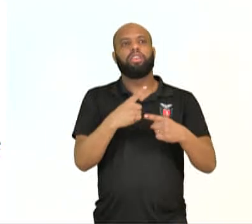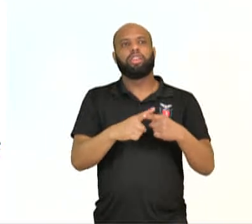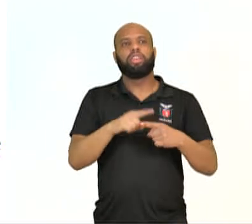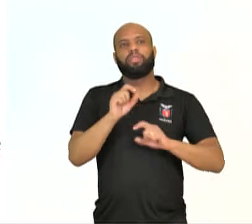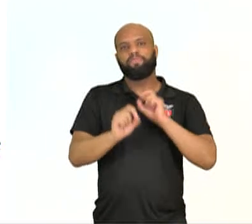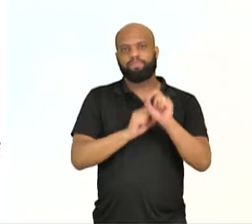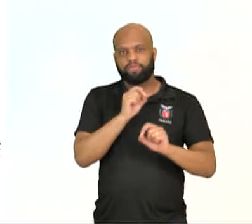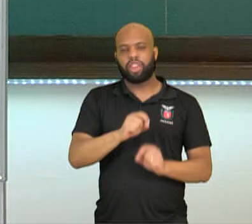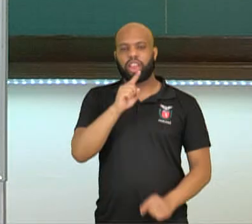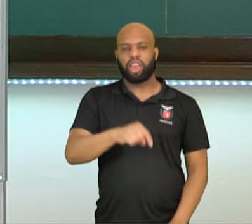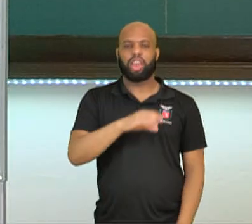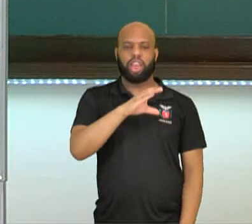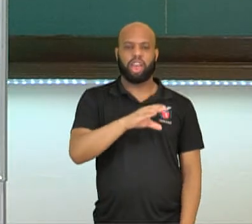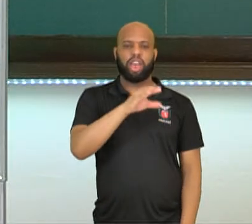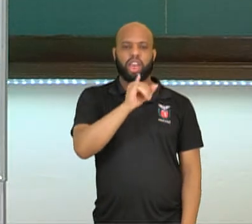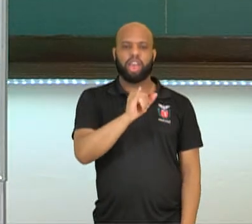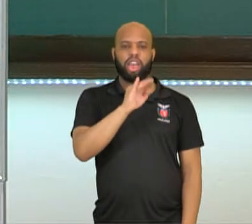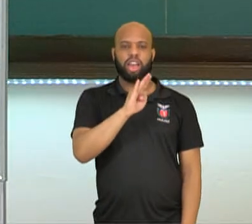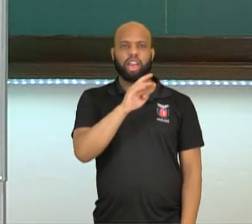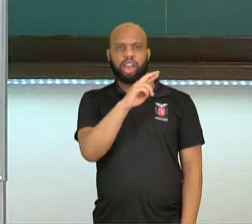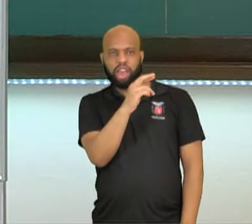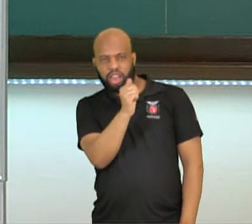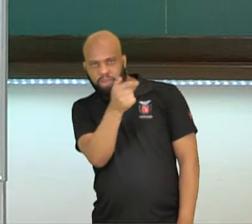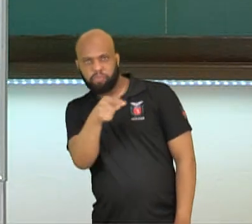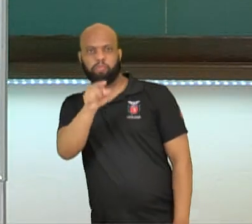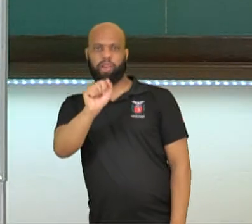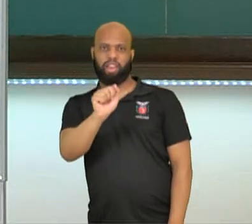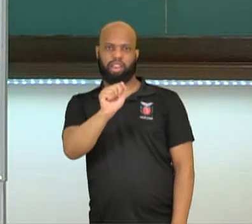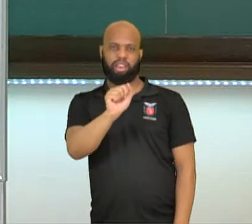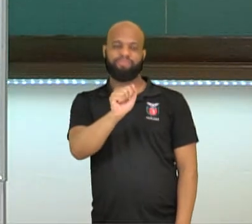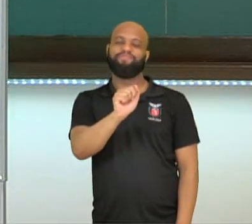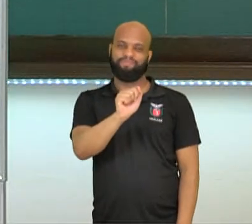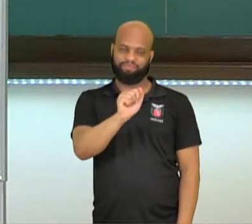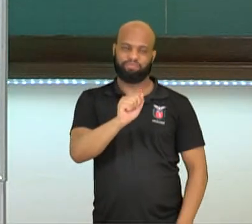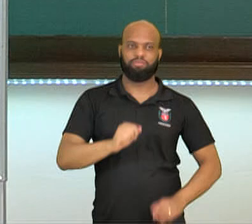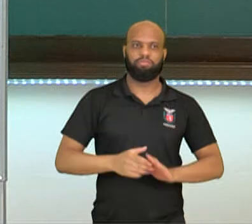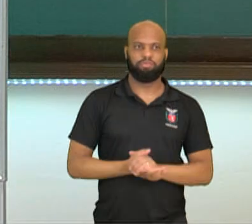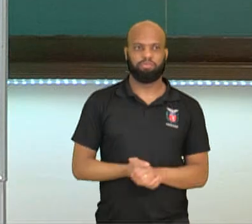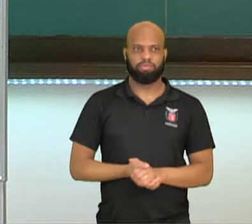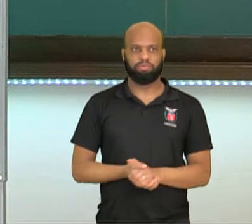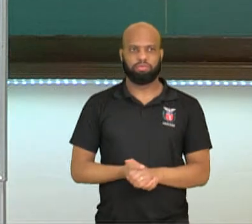cãibra do diafragma que proporciona, que acaba executando essa dor.